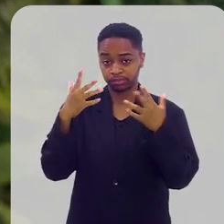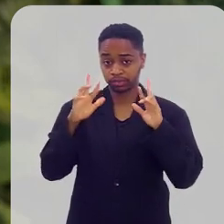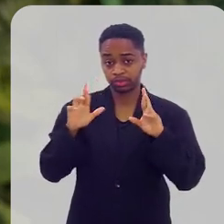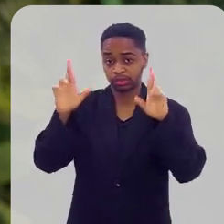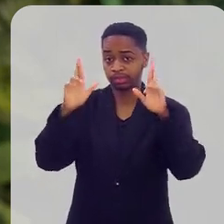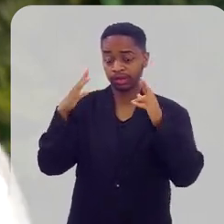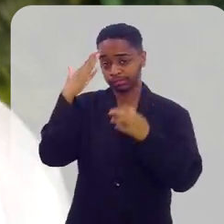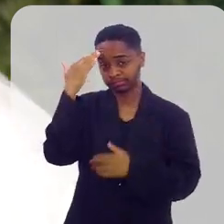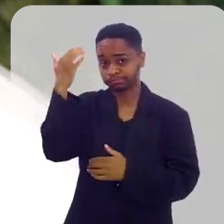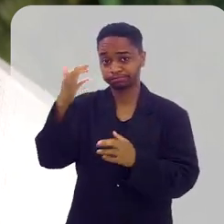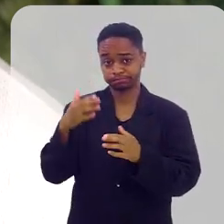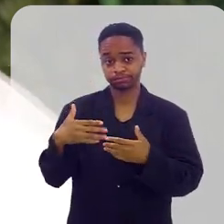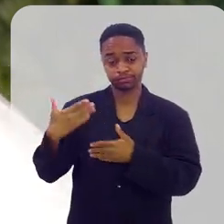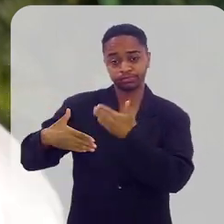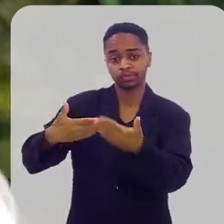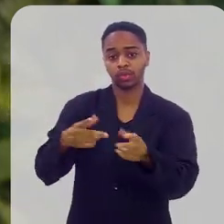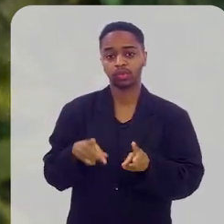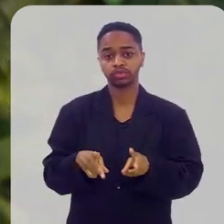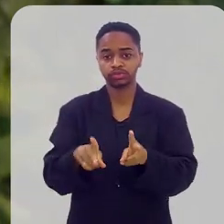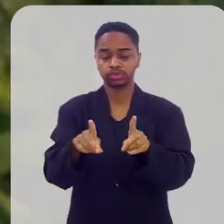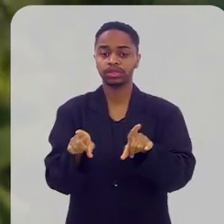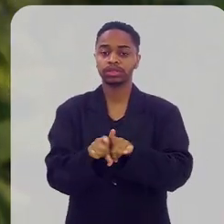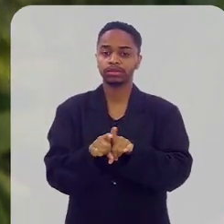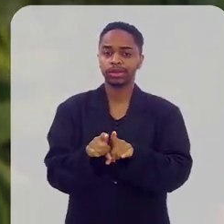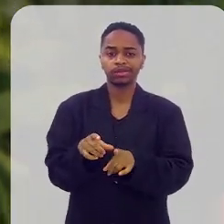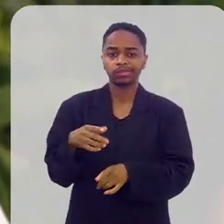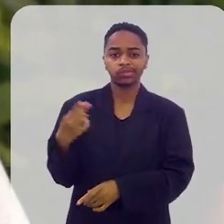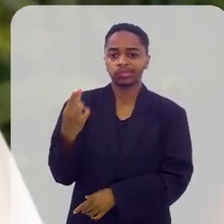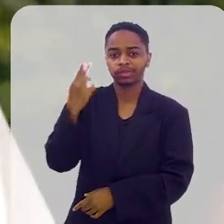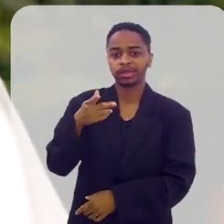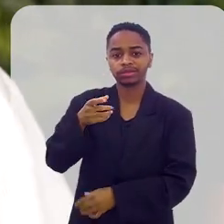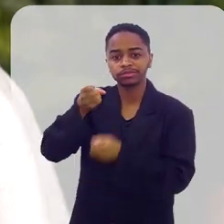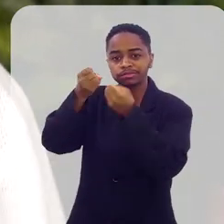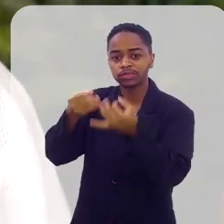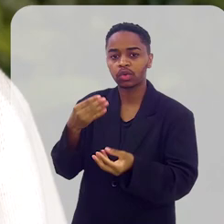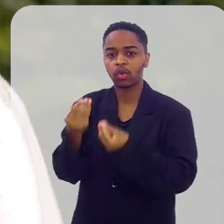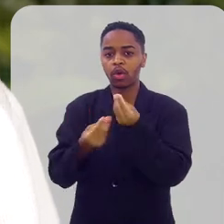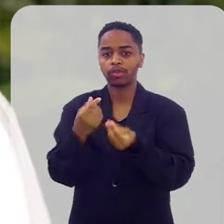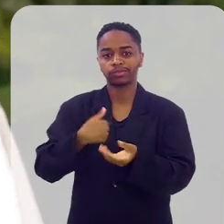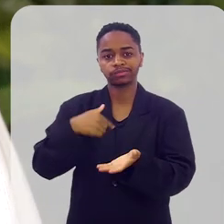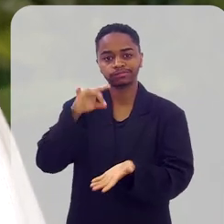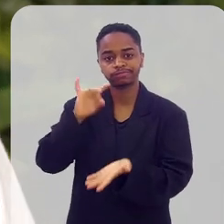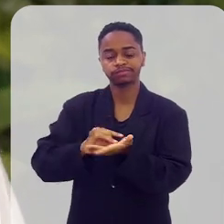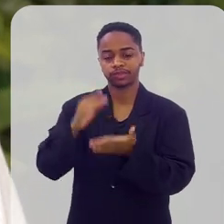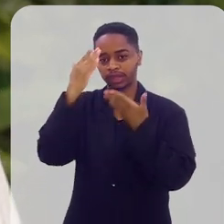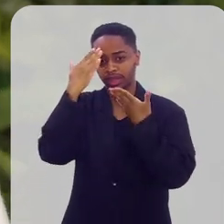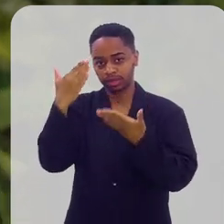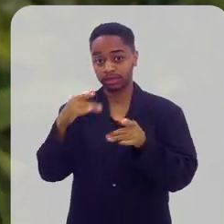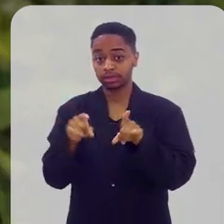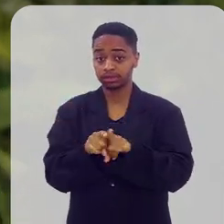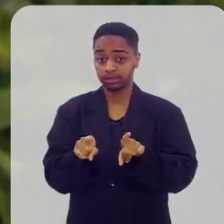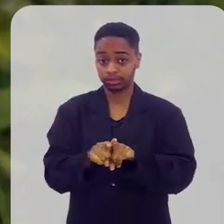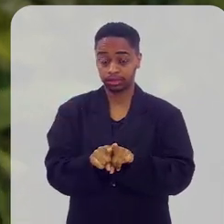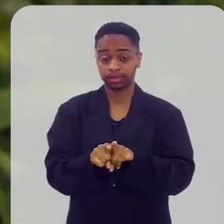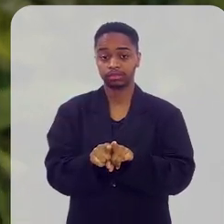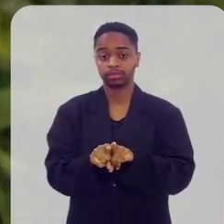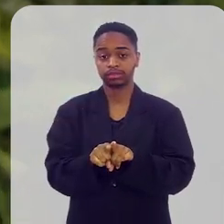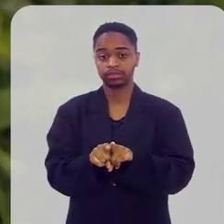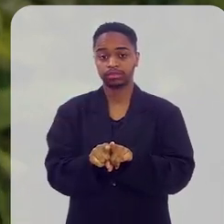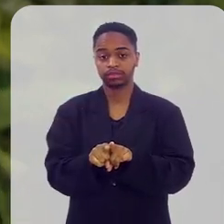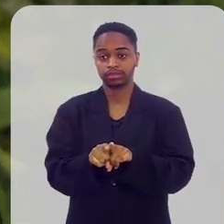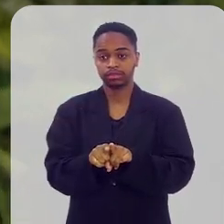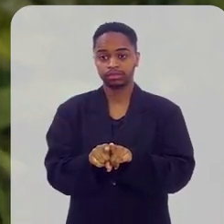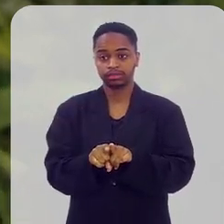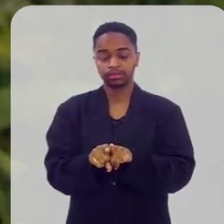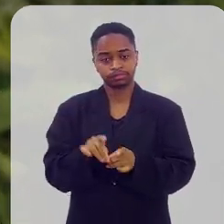Jucá, sem palavras, sem realmente palavras para dizer o quanto eu sou agradecido. E mais do que isso, mais do que